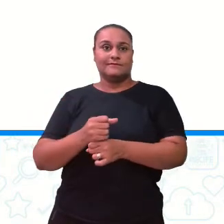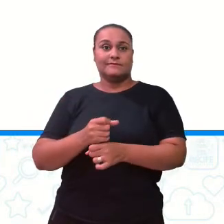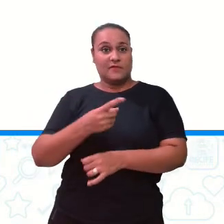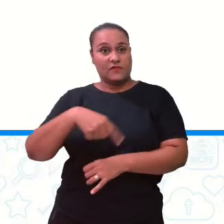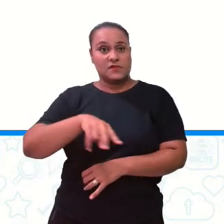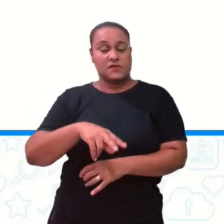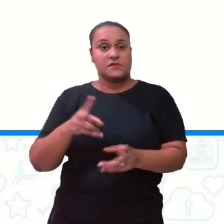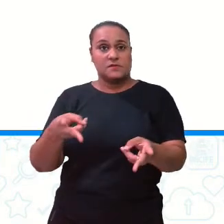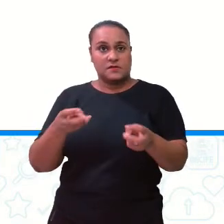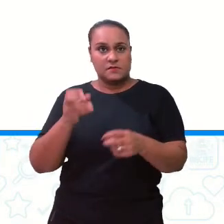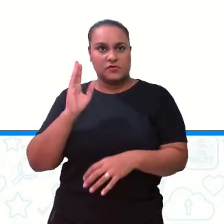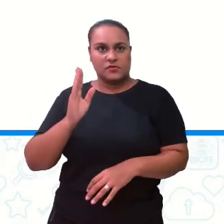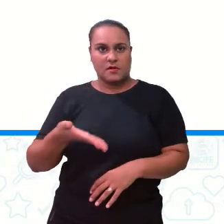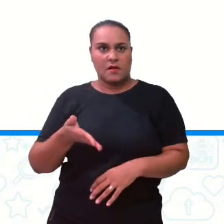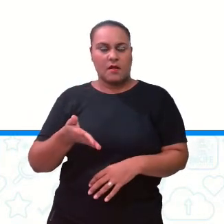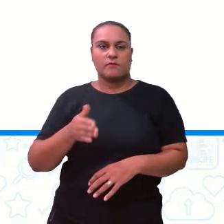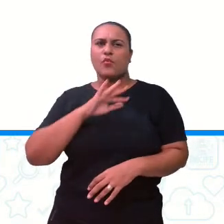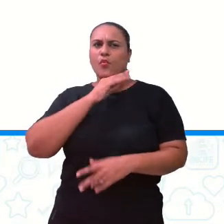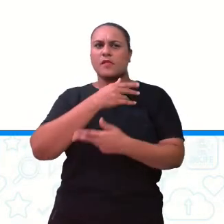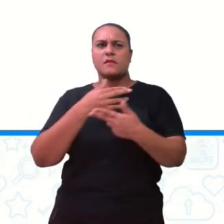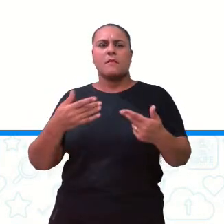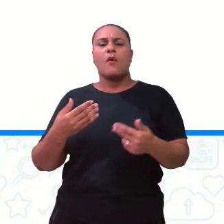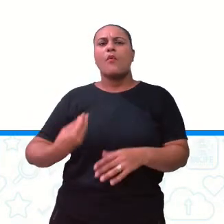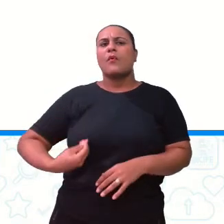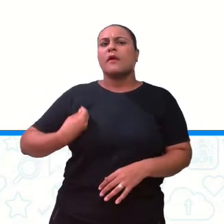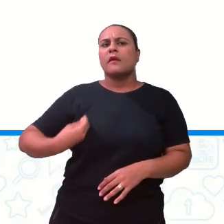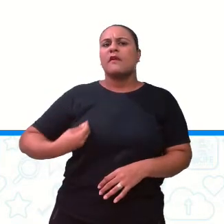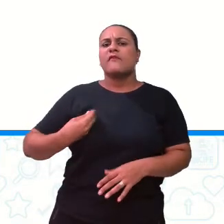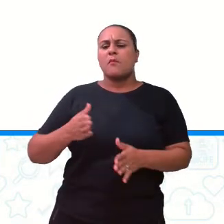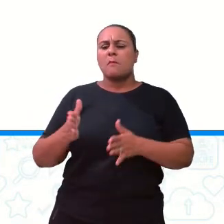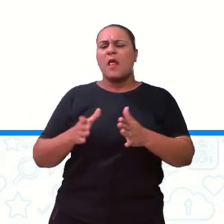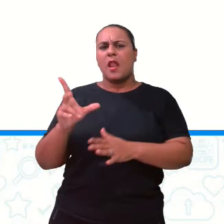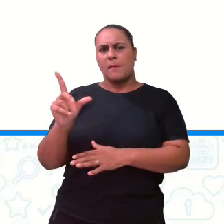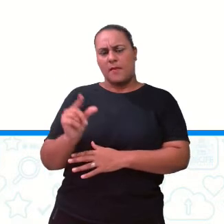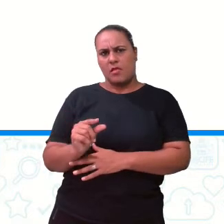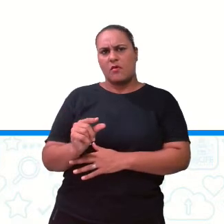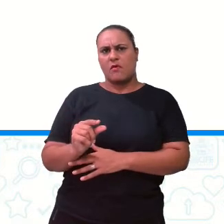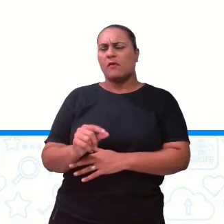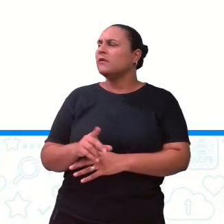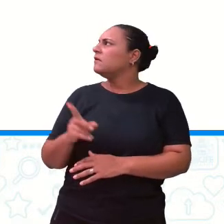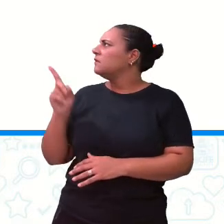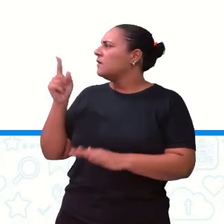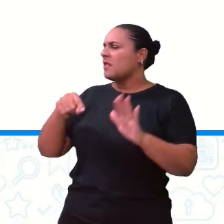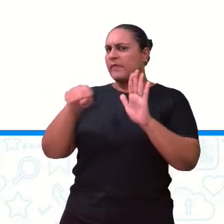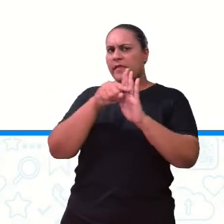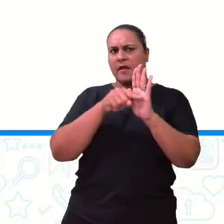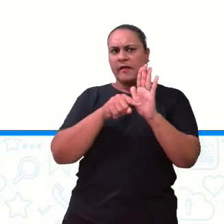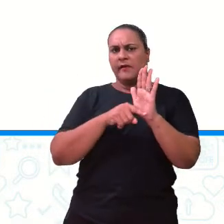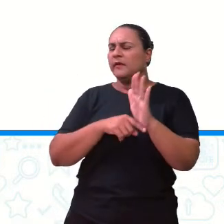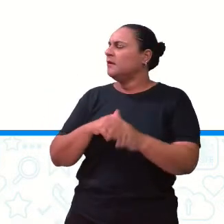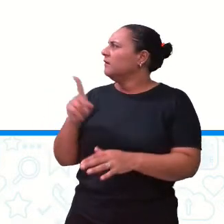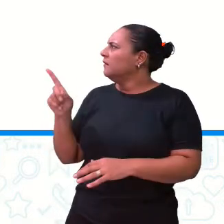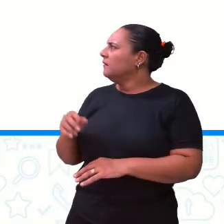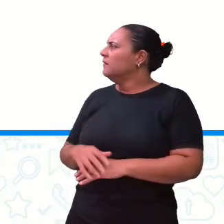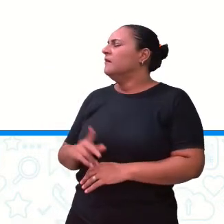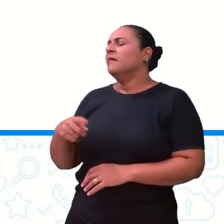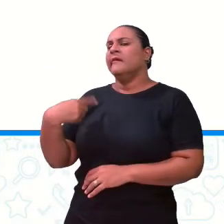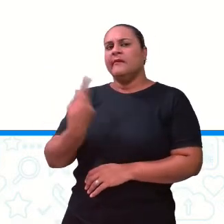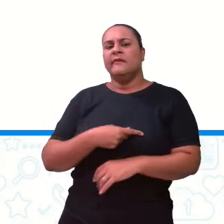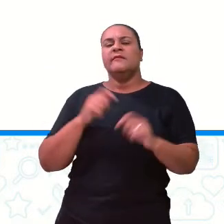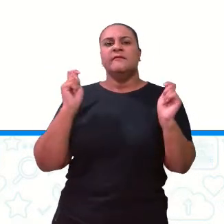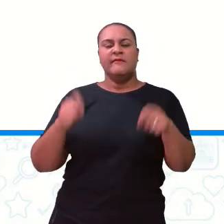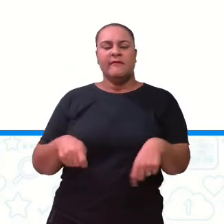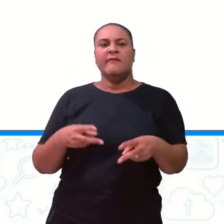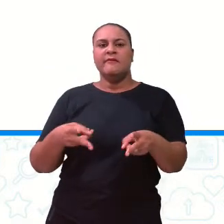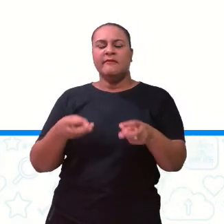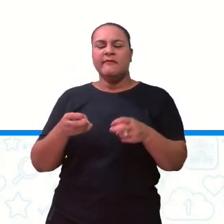conseguiram identificar qual é o animal que vive menos desses mamíferos aí? A gente consegue identificar, basta olhar